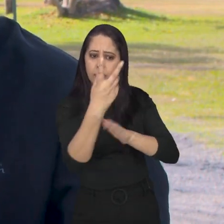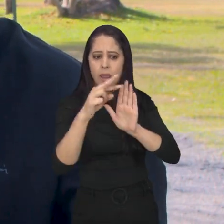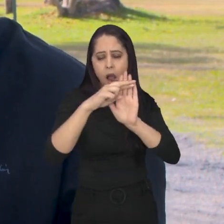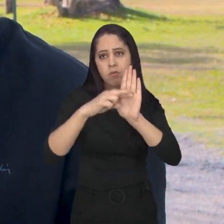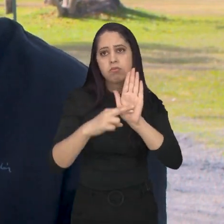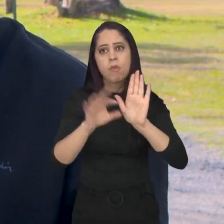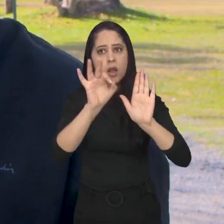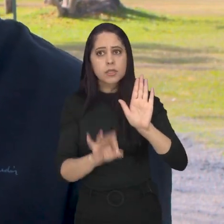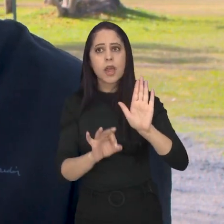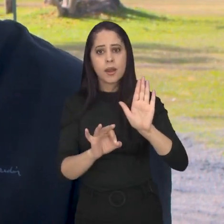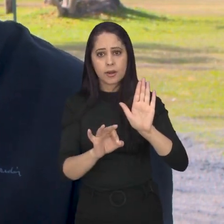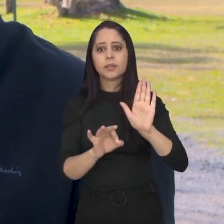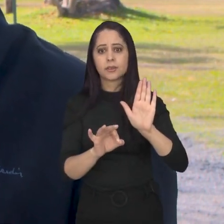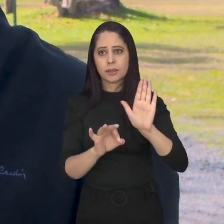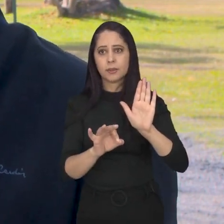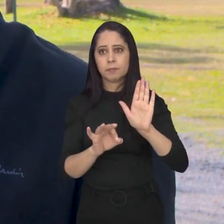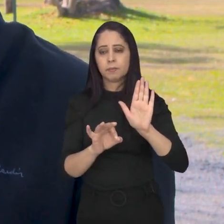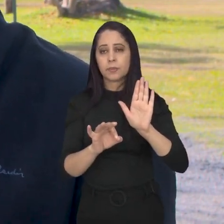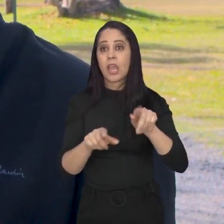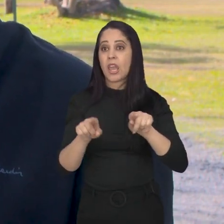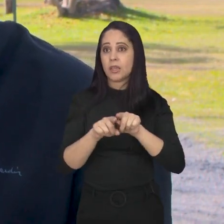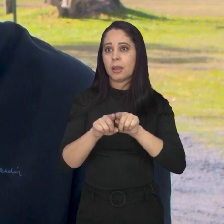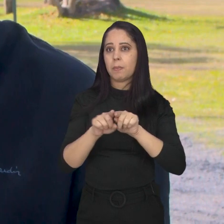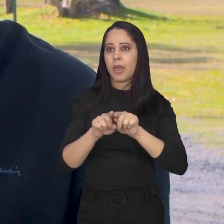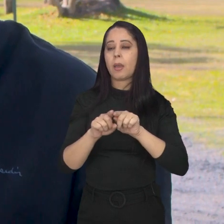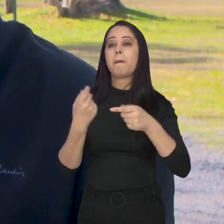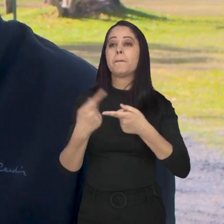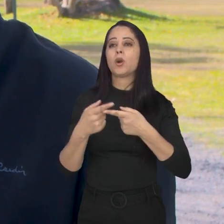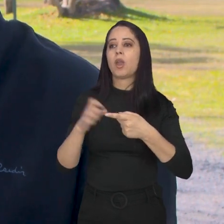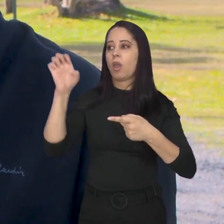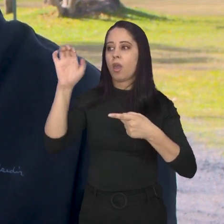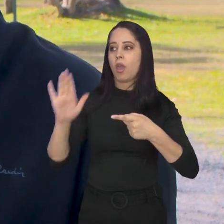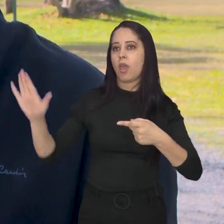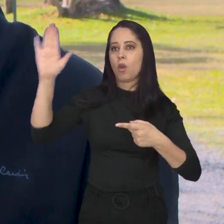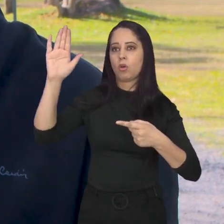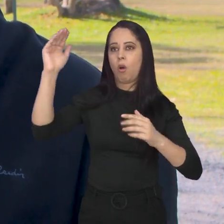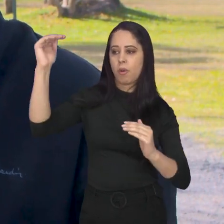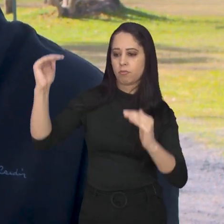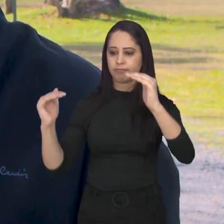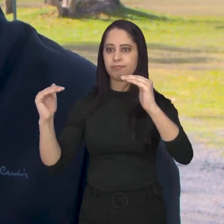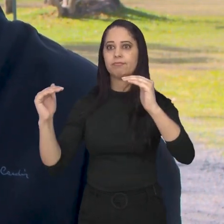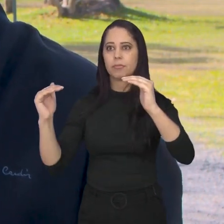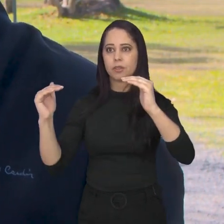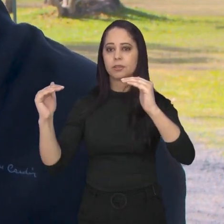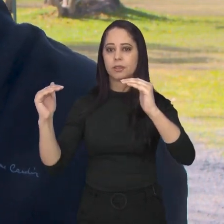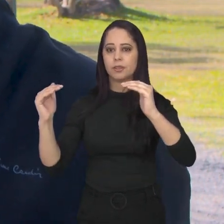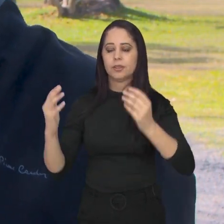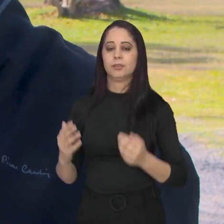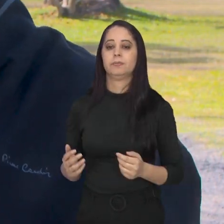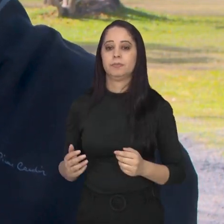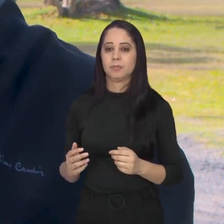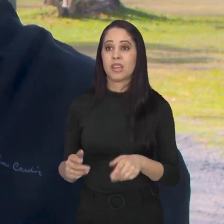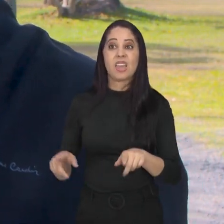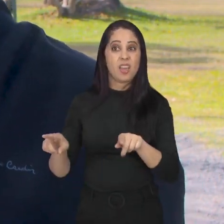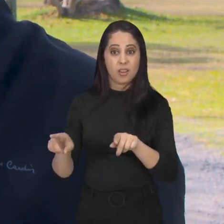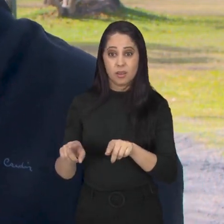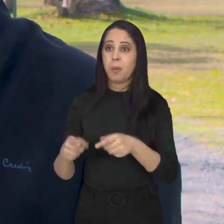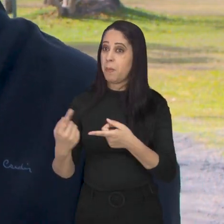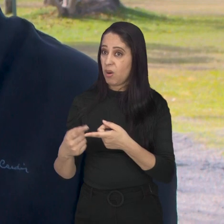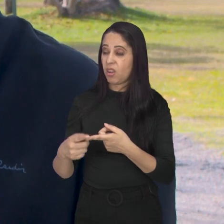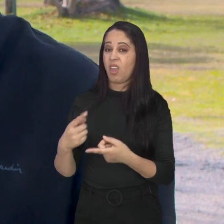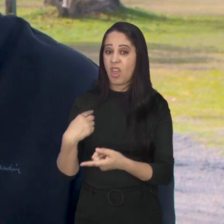evitar retrocessos. Nossos padrões estão atrasados. Se a gente comparar os padrões de qualidade do ar do Brasil com os da Comunidade Europeia,